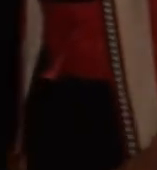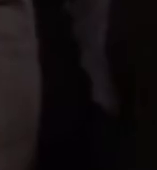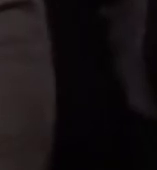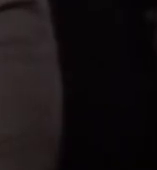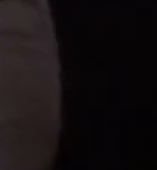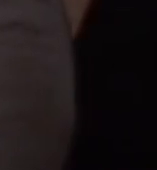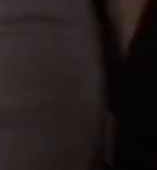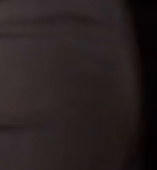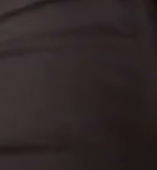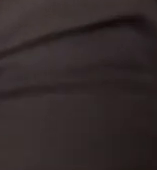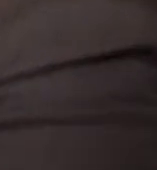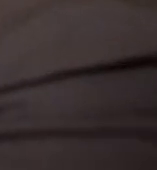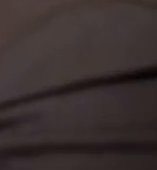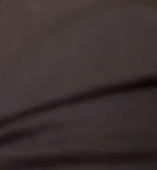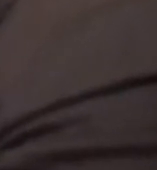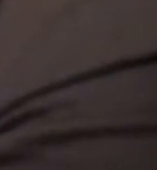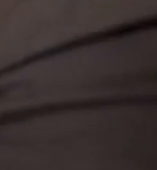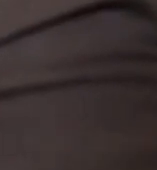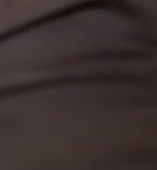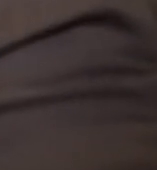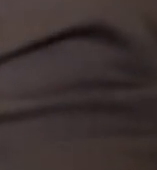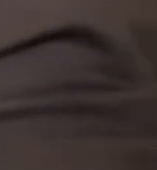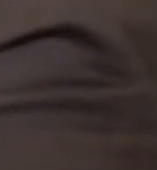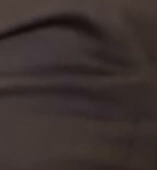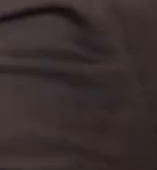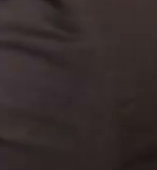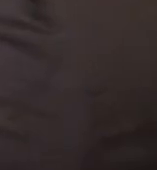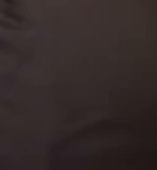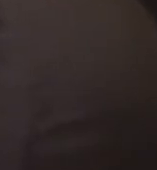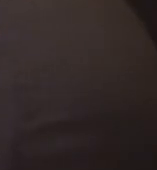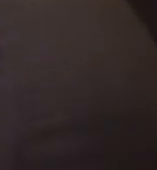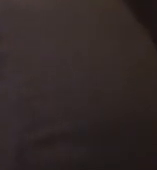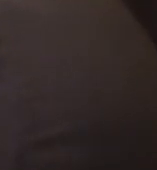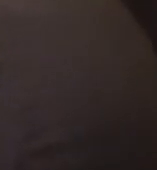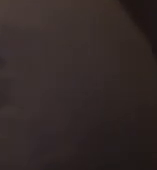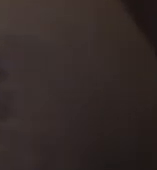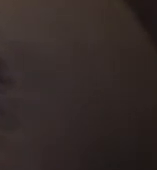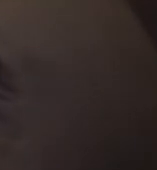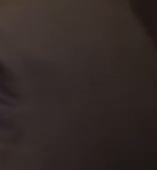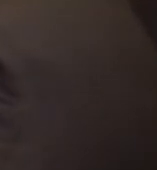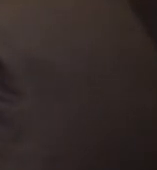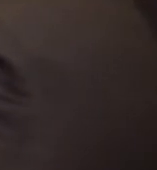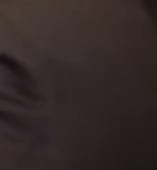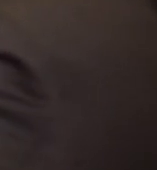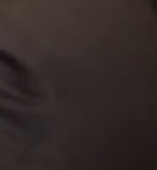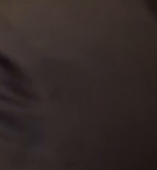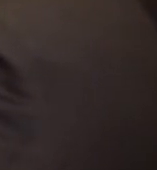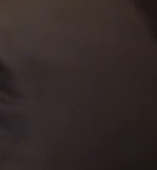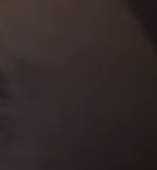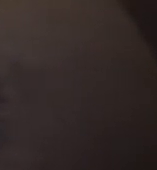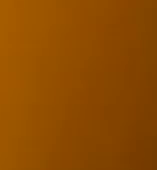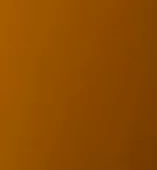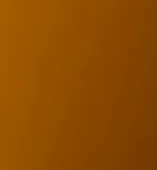partir da imagem. Portanto, há um arco, digamos assim, que é cultural, que é filosófico, na criação dos museus